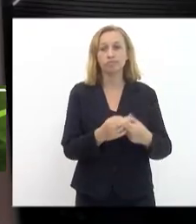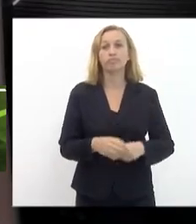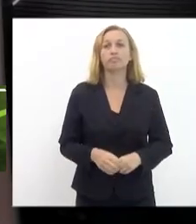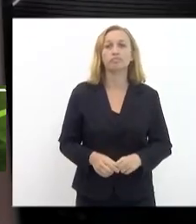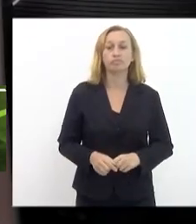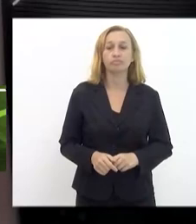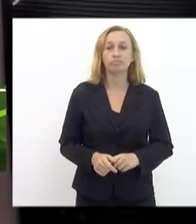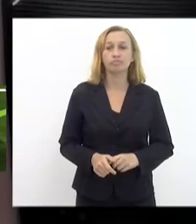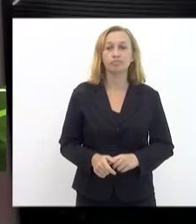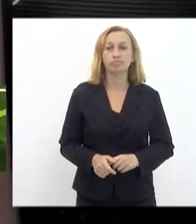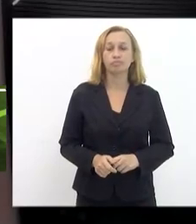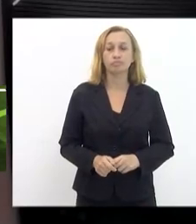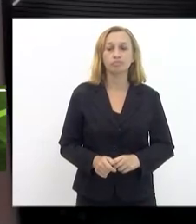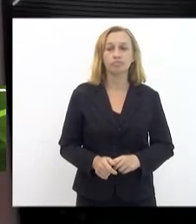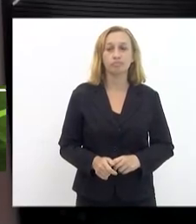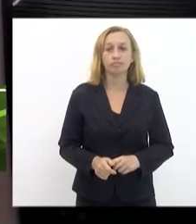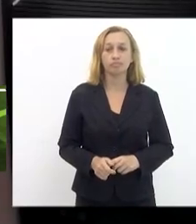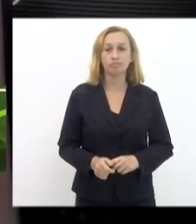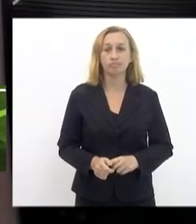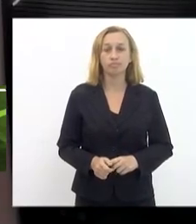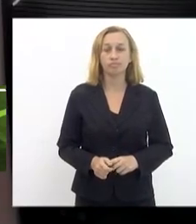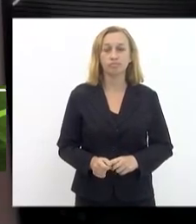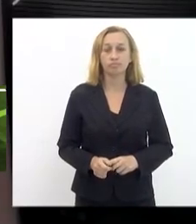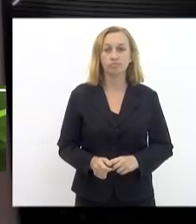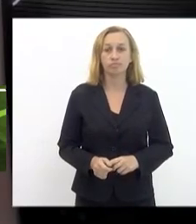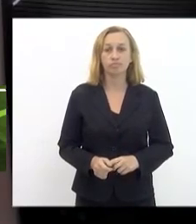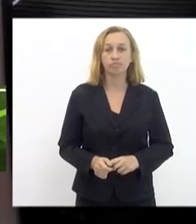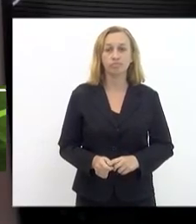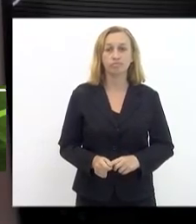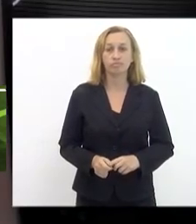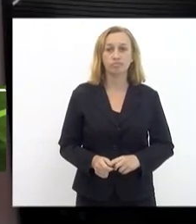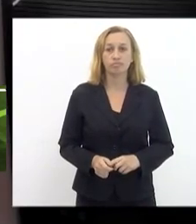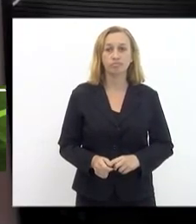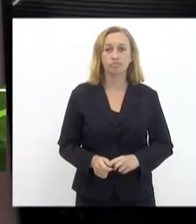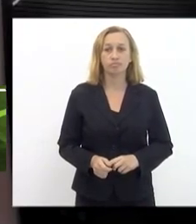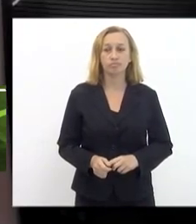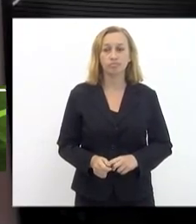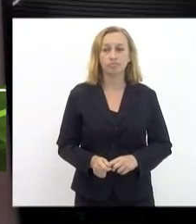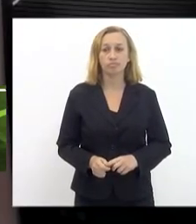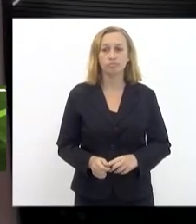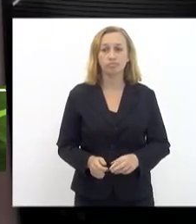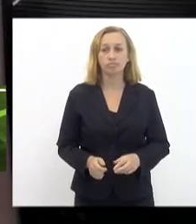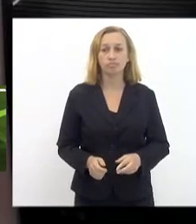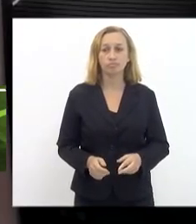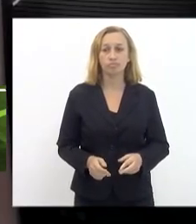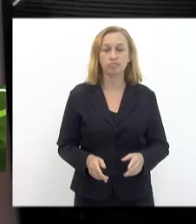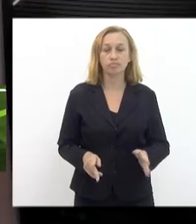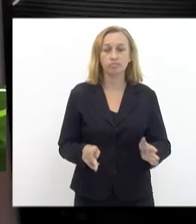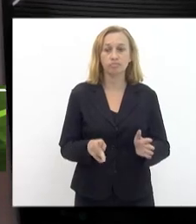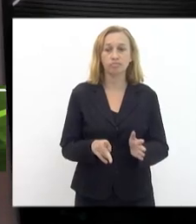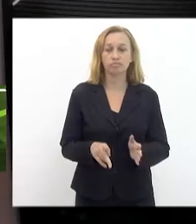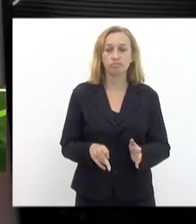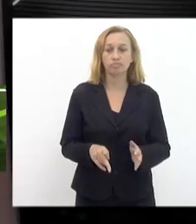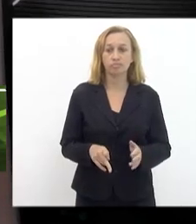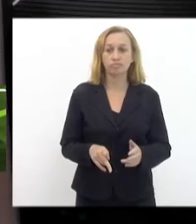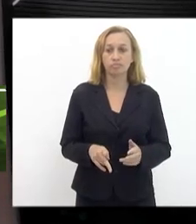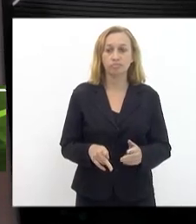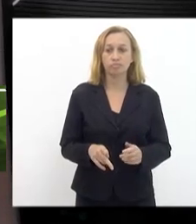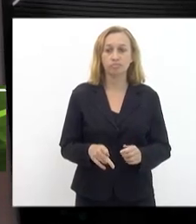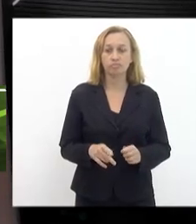por conta das expectativas que nós geramos como membro dor Assembleia